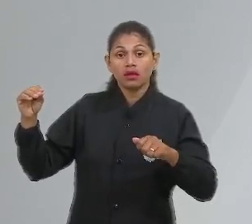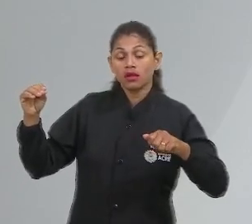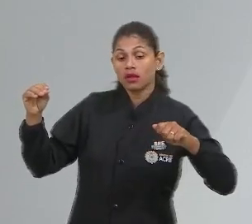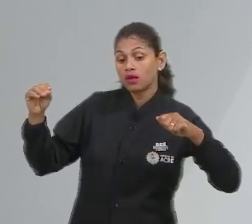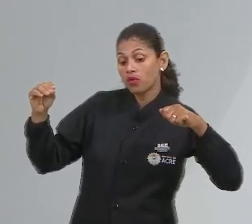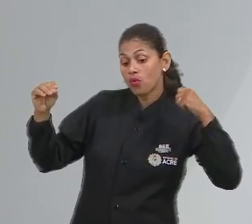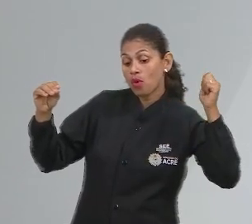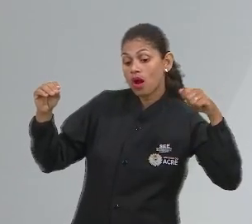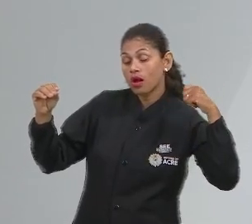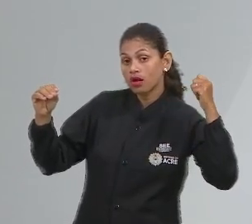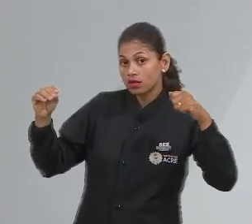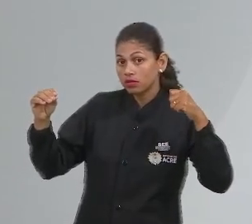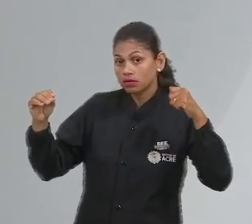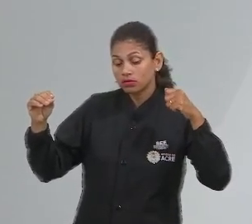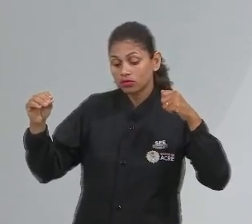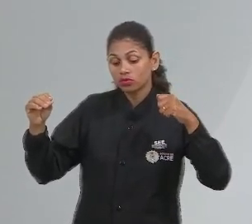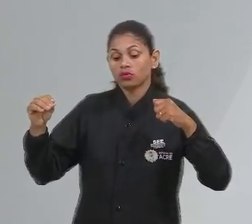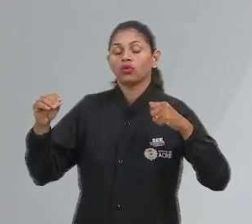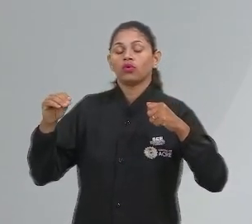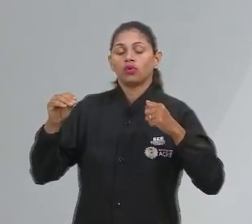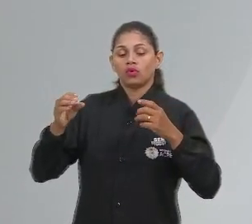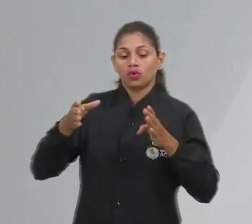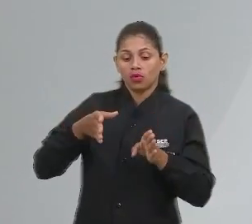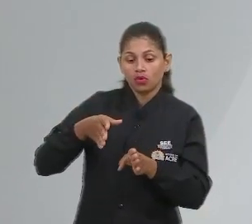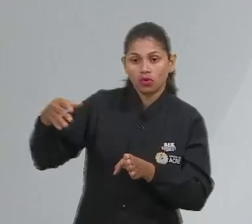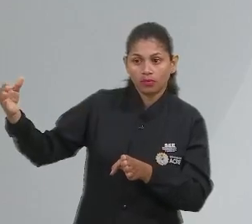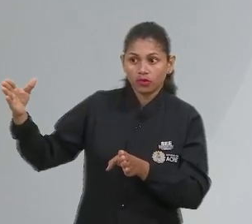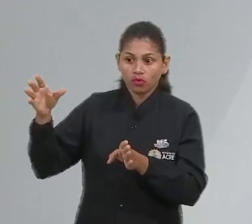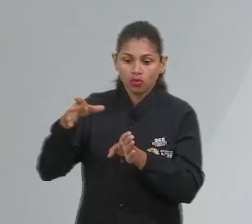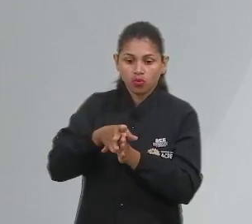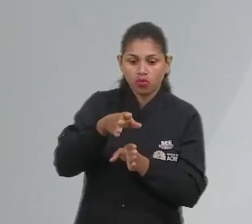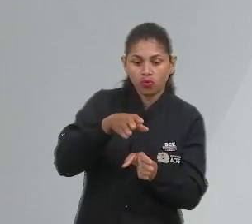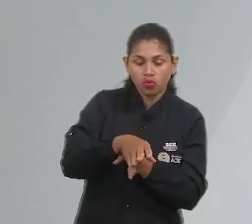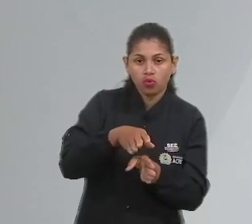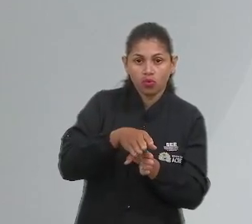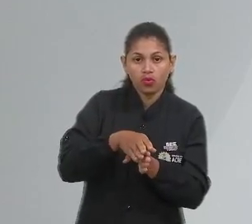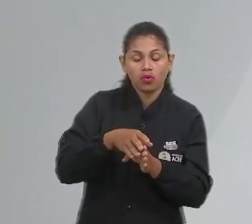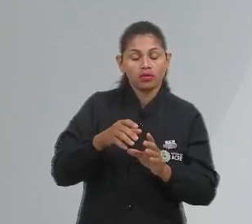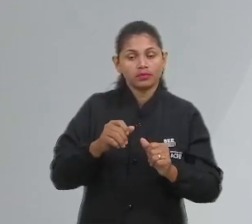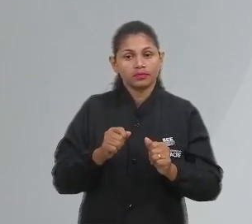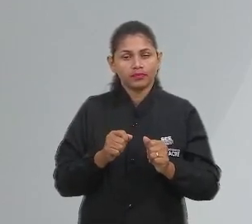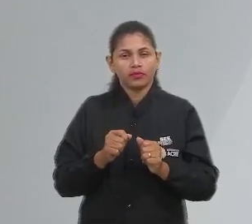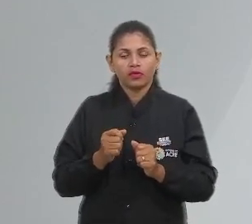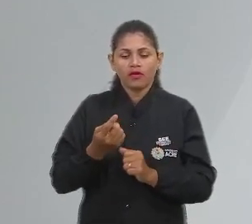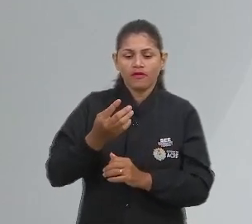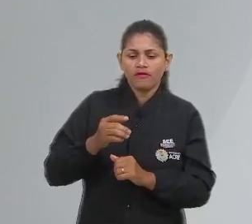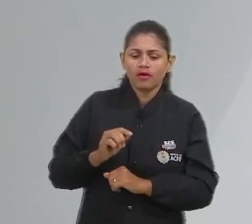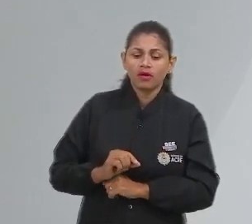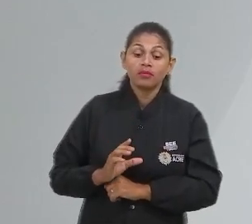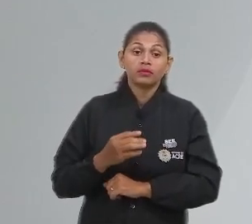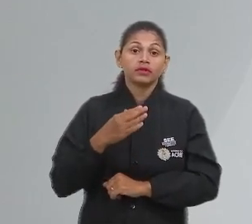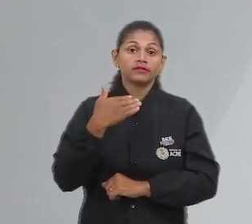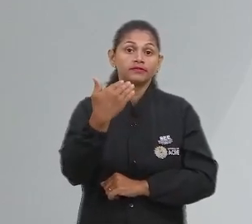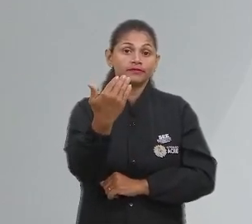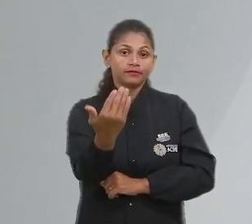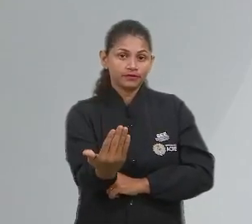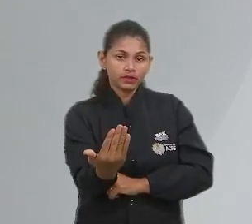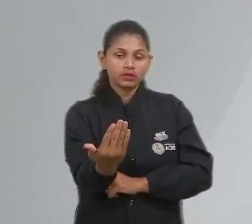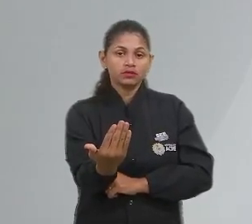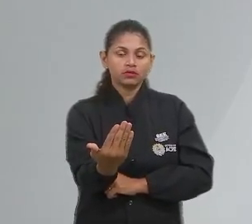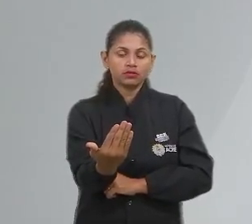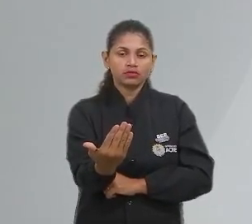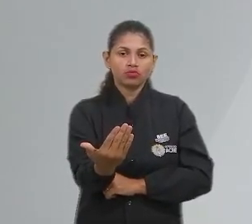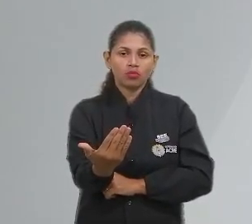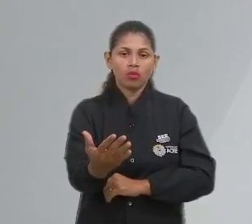aqui. Se a instrução for, vá para a cena, o jogador, e segure uma bola, né? Geralmente a gente pode pensar, mas segurar